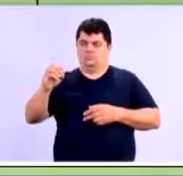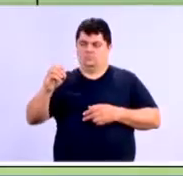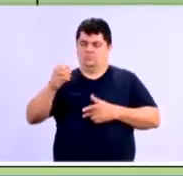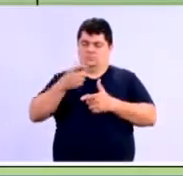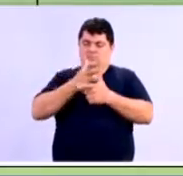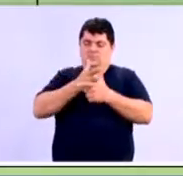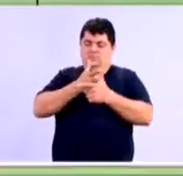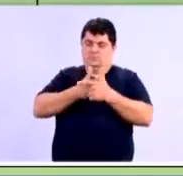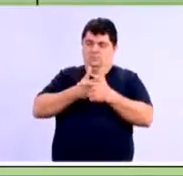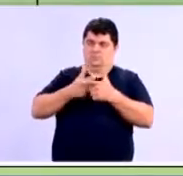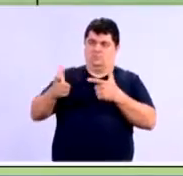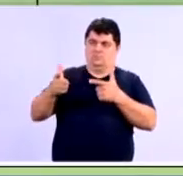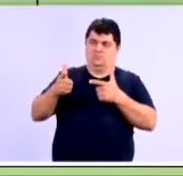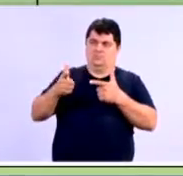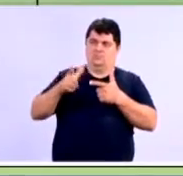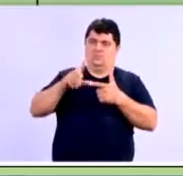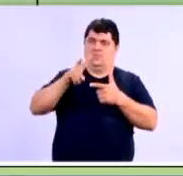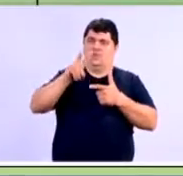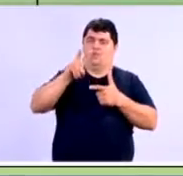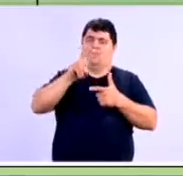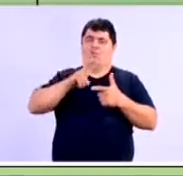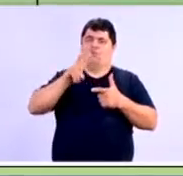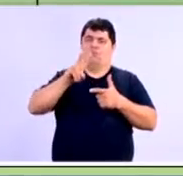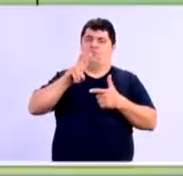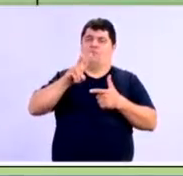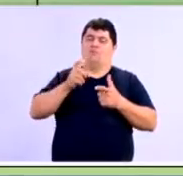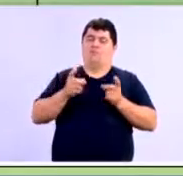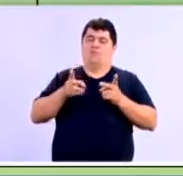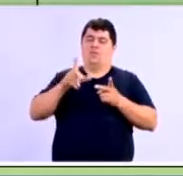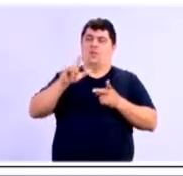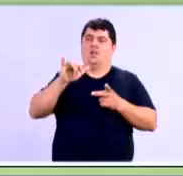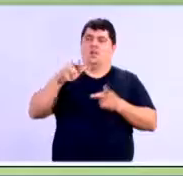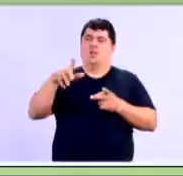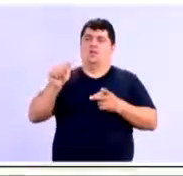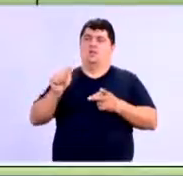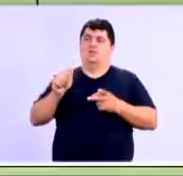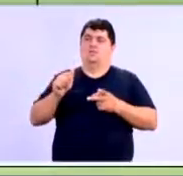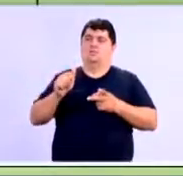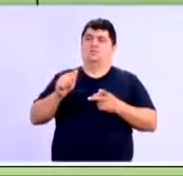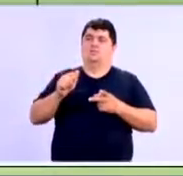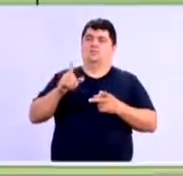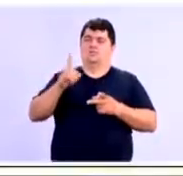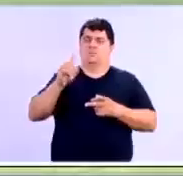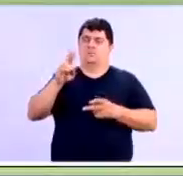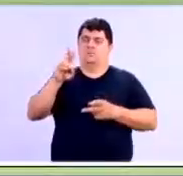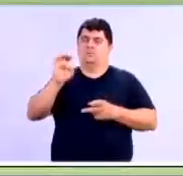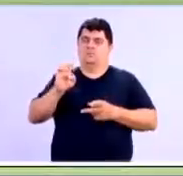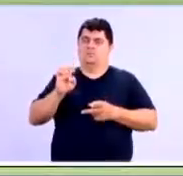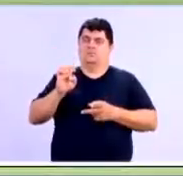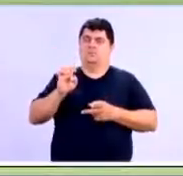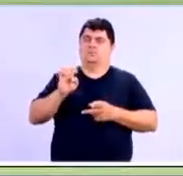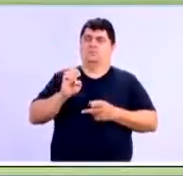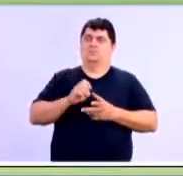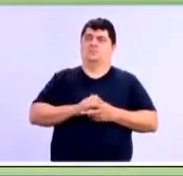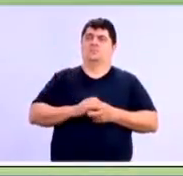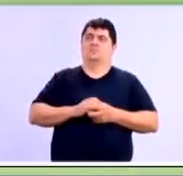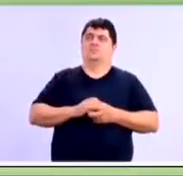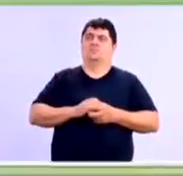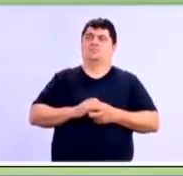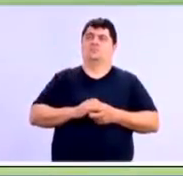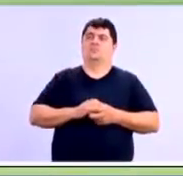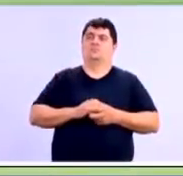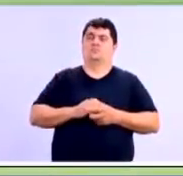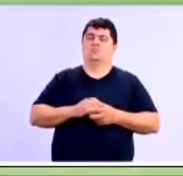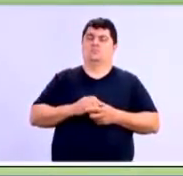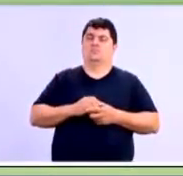75.450 dividido pelo quê? Pelo minhas vendas líquidas. Onde eu vou achar vendas líquidas? Também na DRE, né? Vendas líquidas. Cadê as vendas